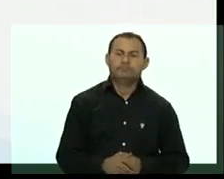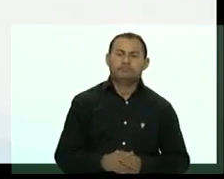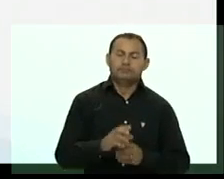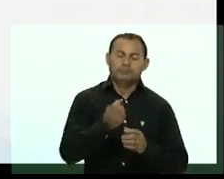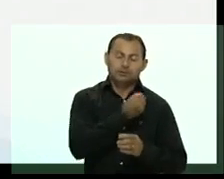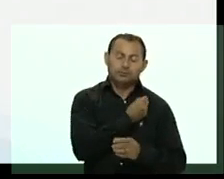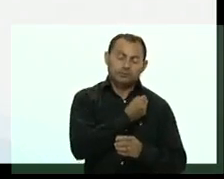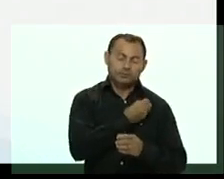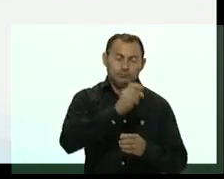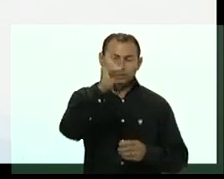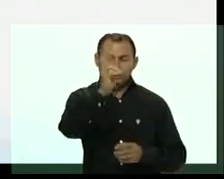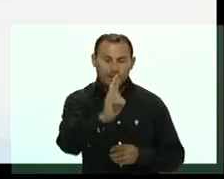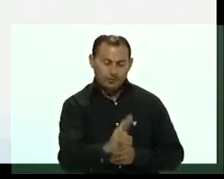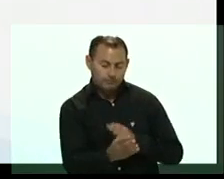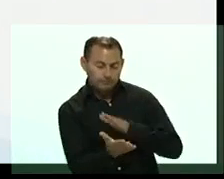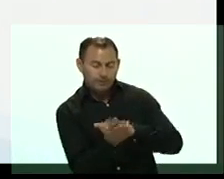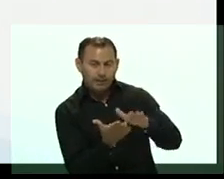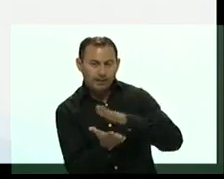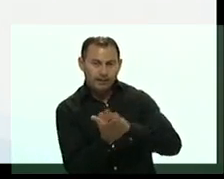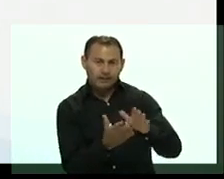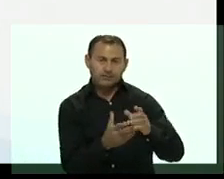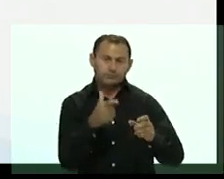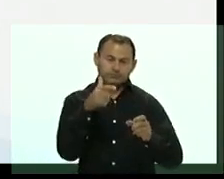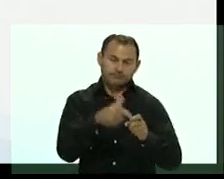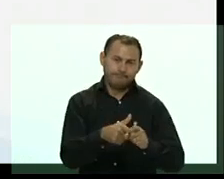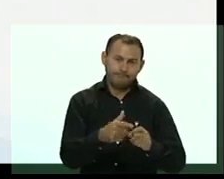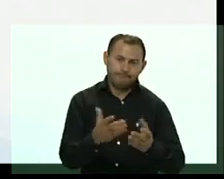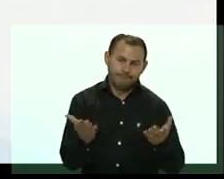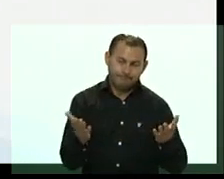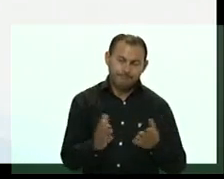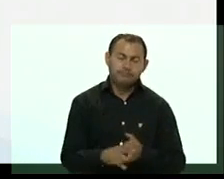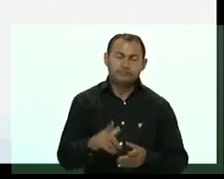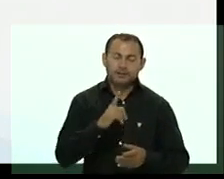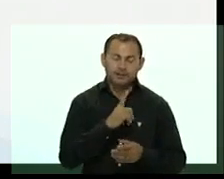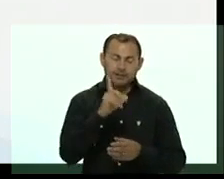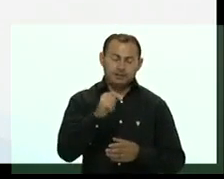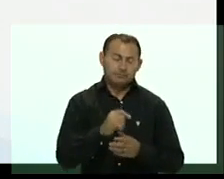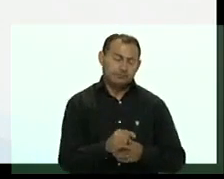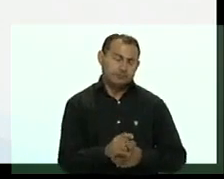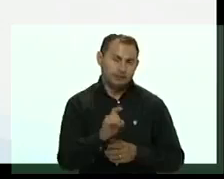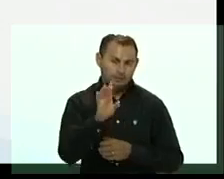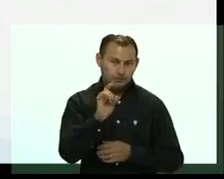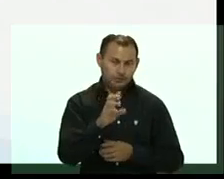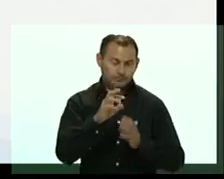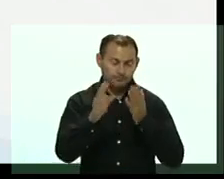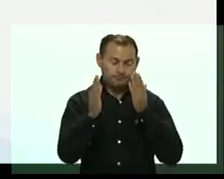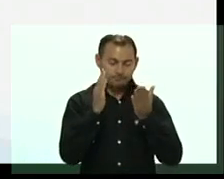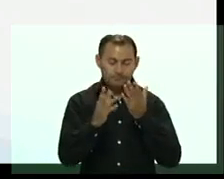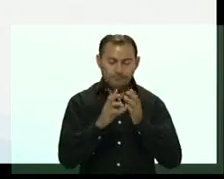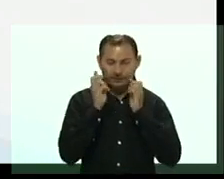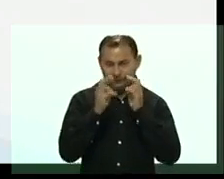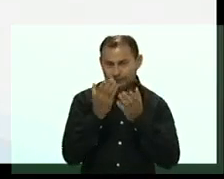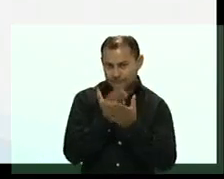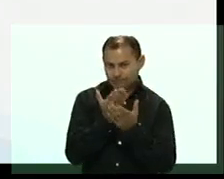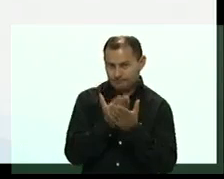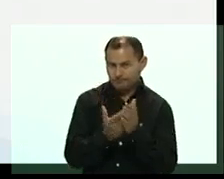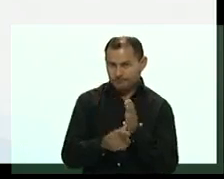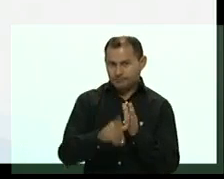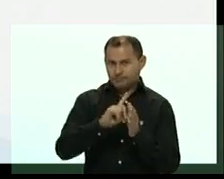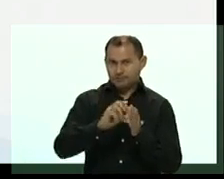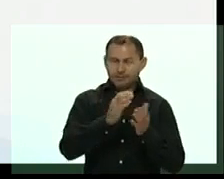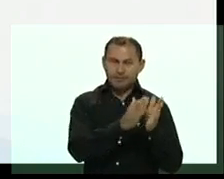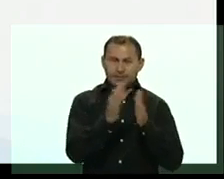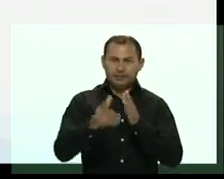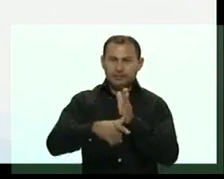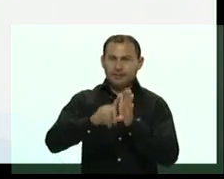número de reais que foram gastos com combustível. Então, a gente tem o seguinte, é só aquela relação que a gente já viu lá nos